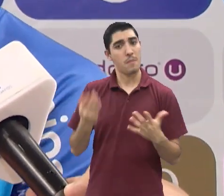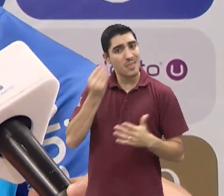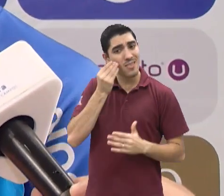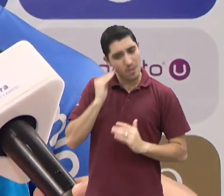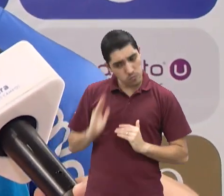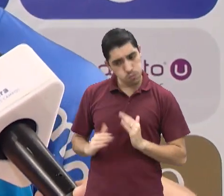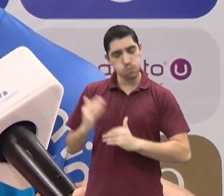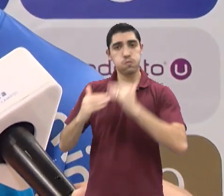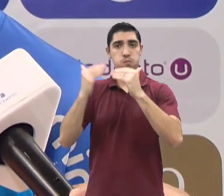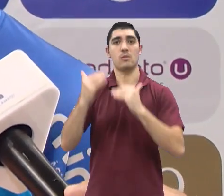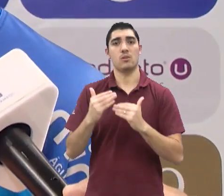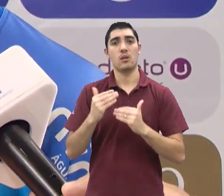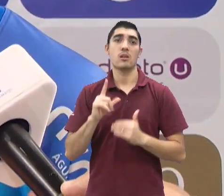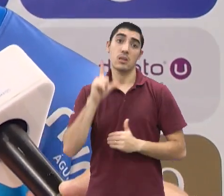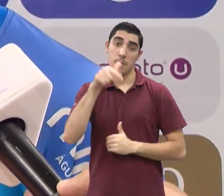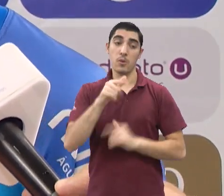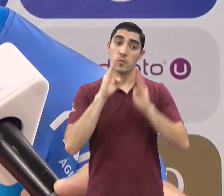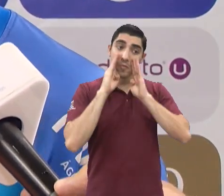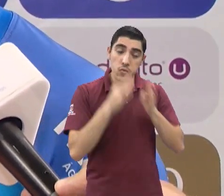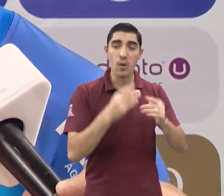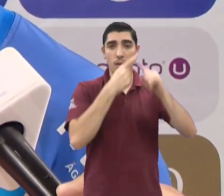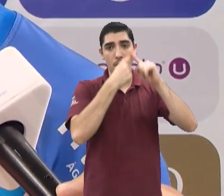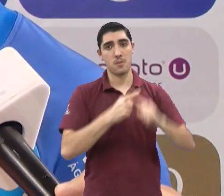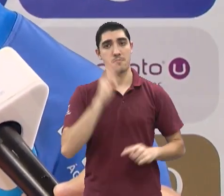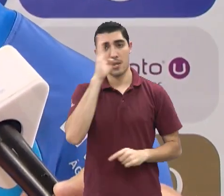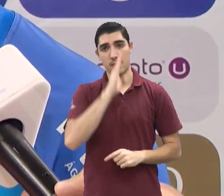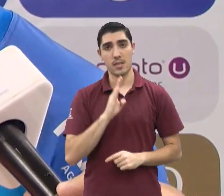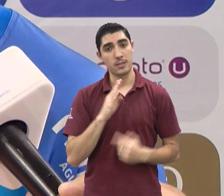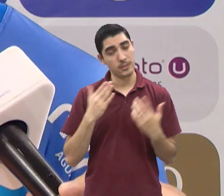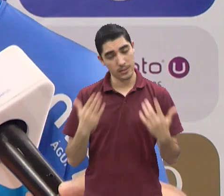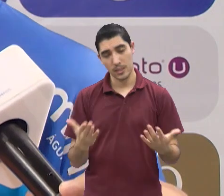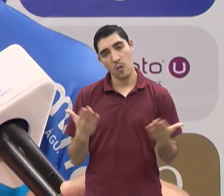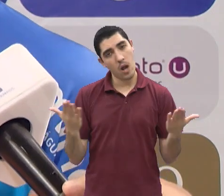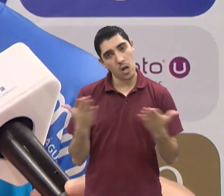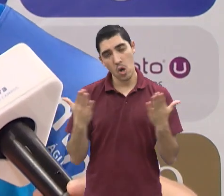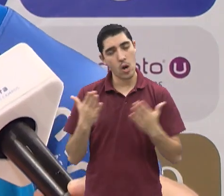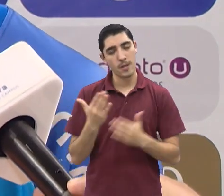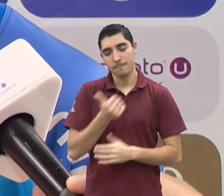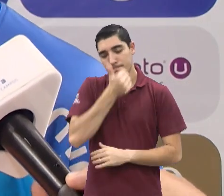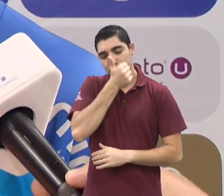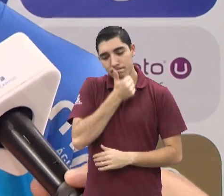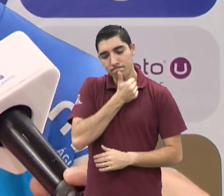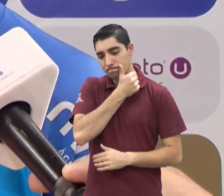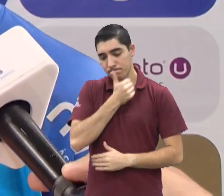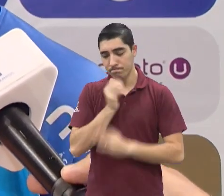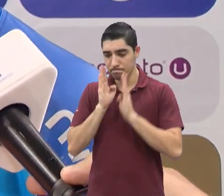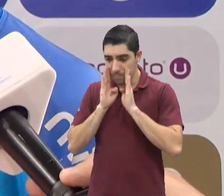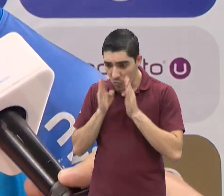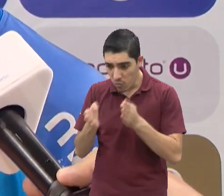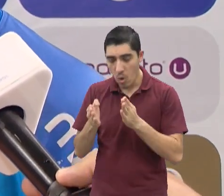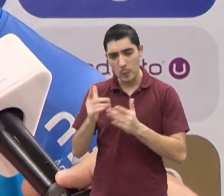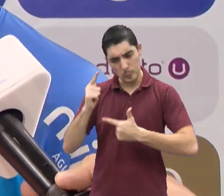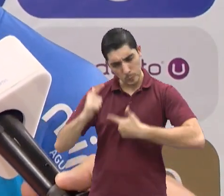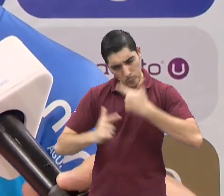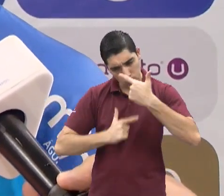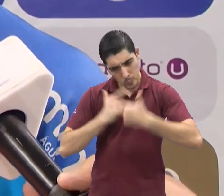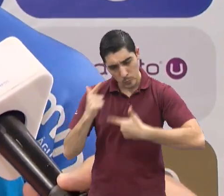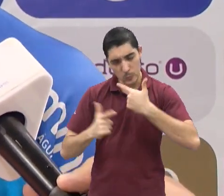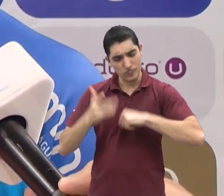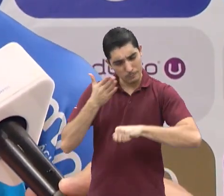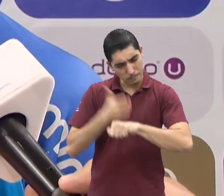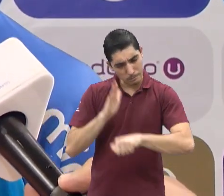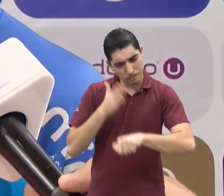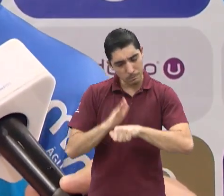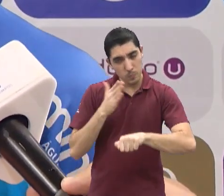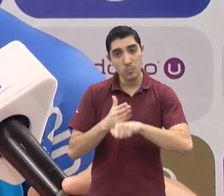campeonato, ou a Superliga, na verdade, né? E é isso, é botar a cabeça no lugar, trabalhar bastante e encarar a